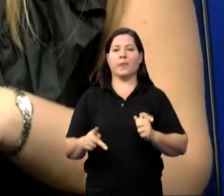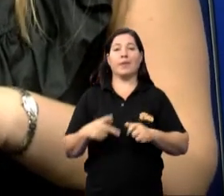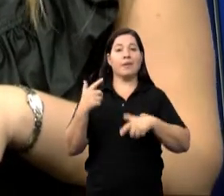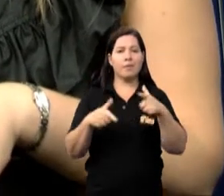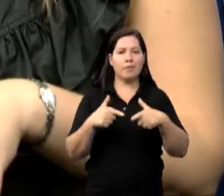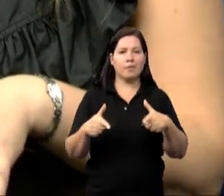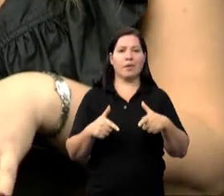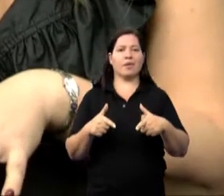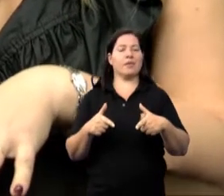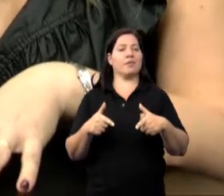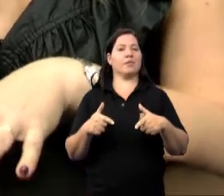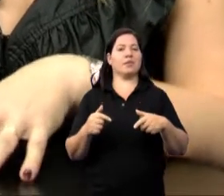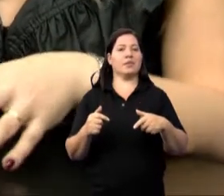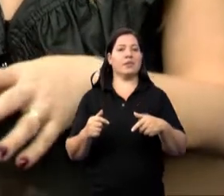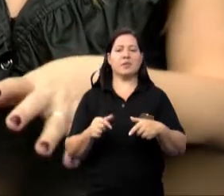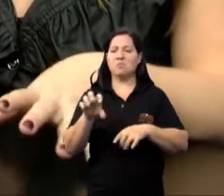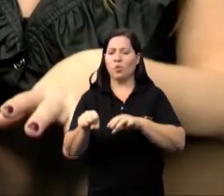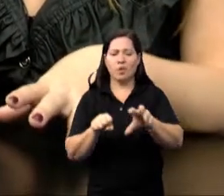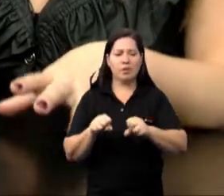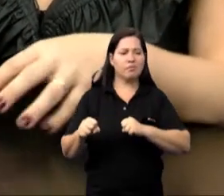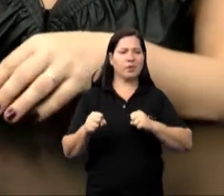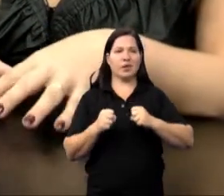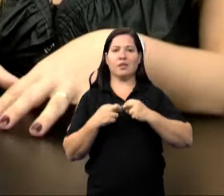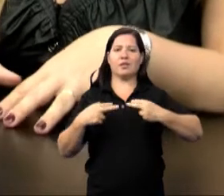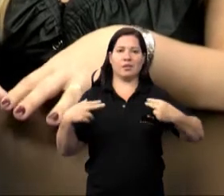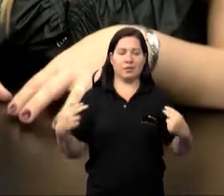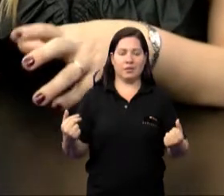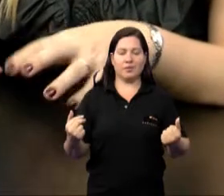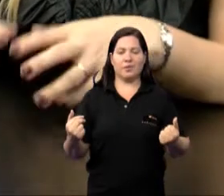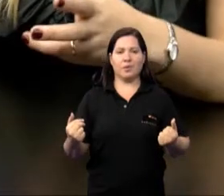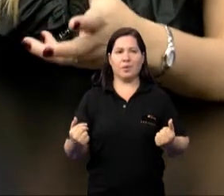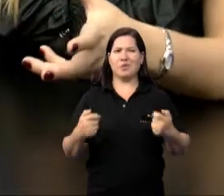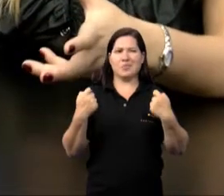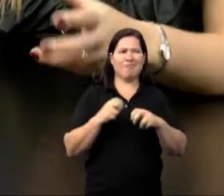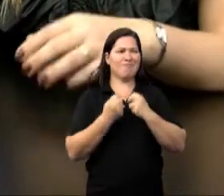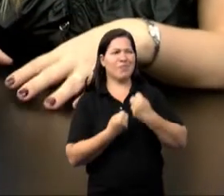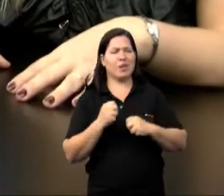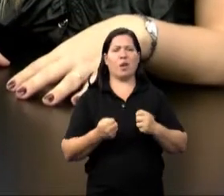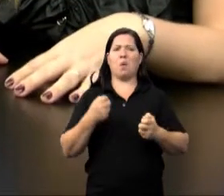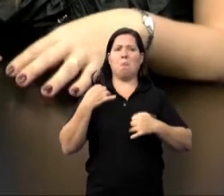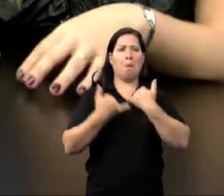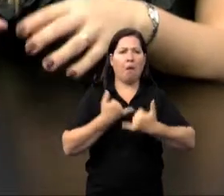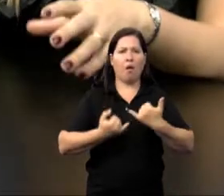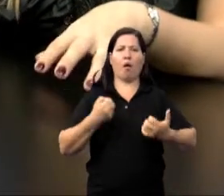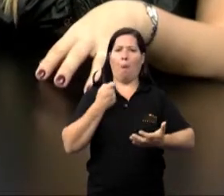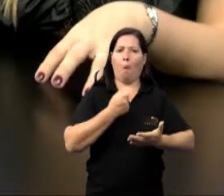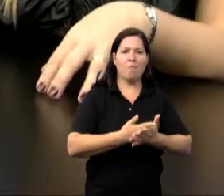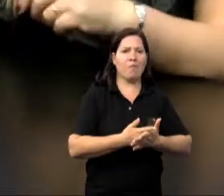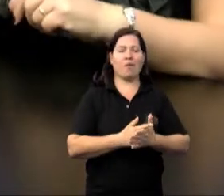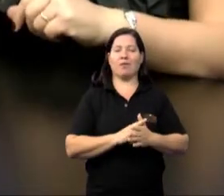falo objetos, eles não precisam somente ser objetos industrializados, eles não precisam ser só brinquedos comprados, mas eles podem